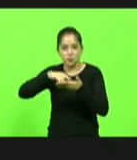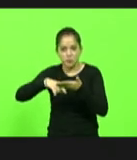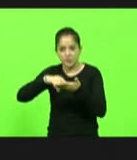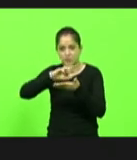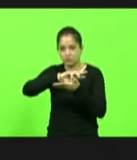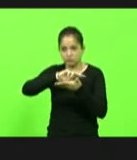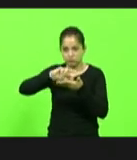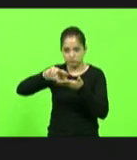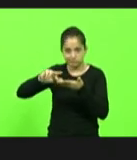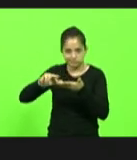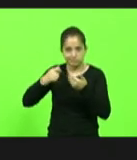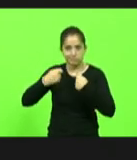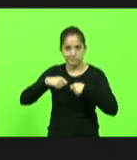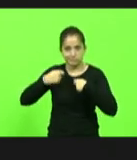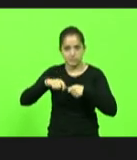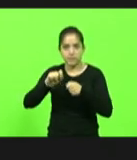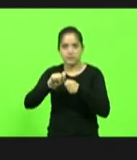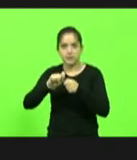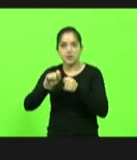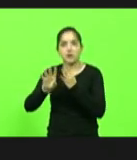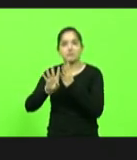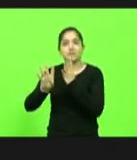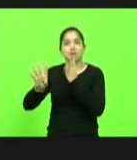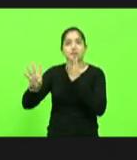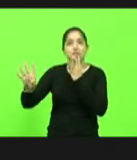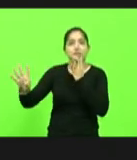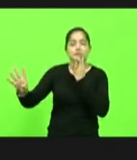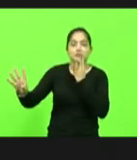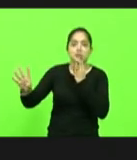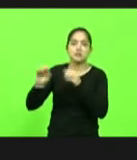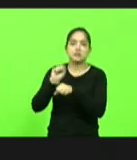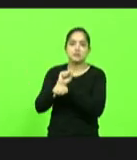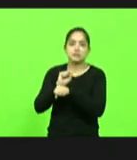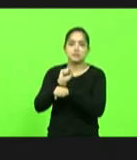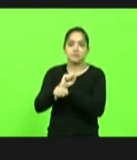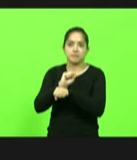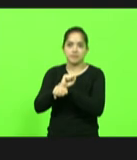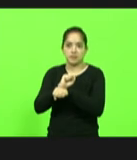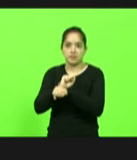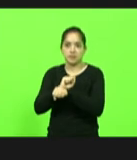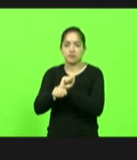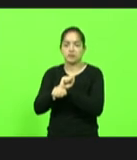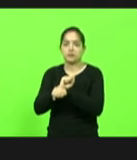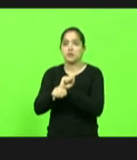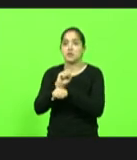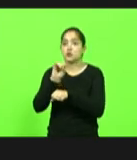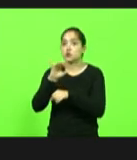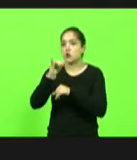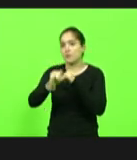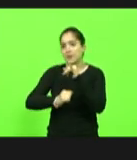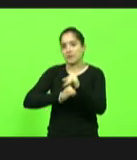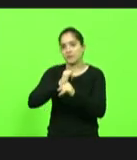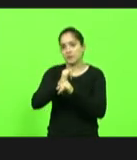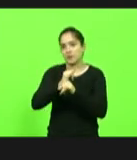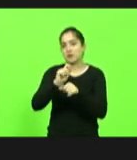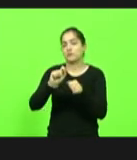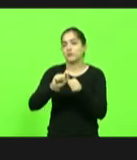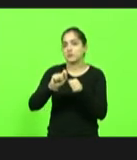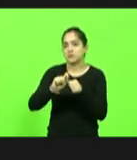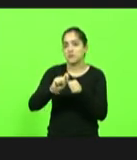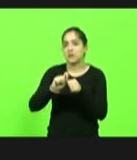que tem uma longa fila de espera, né? É só online, eles ficam